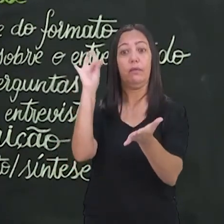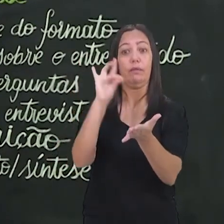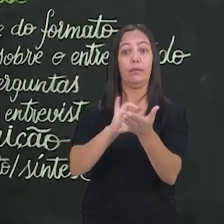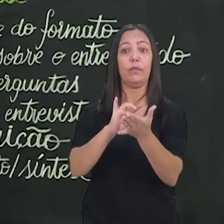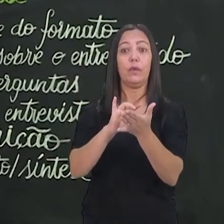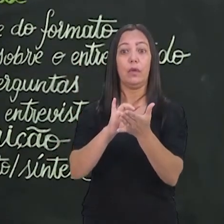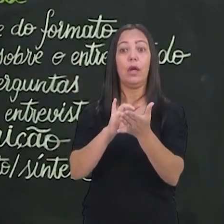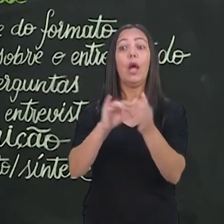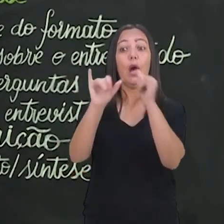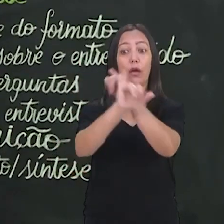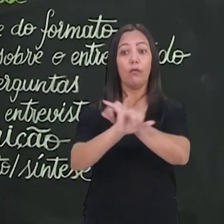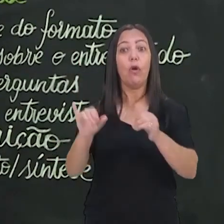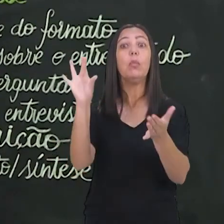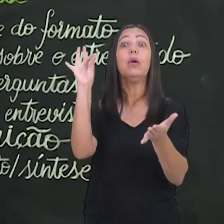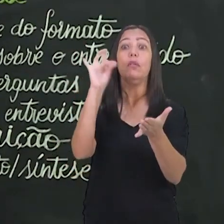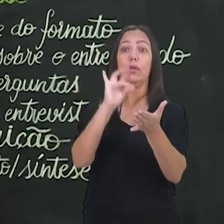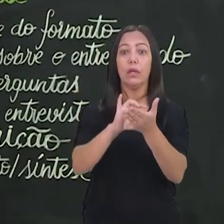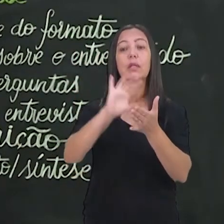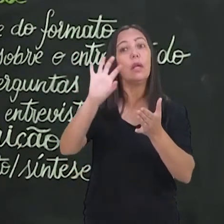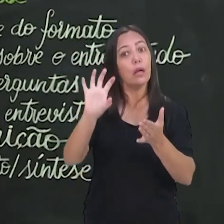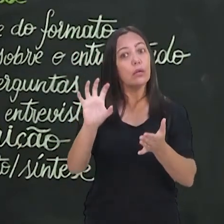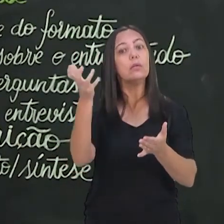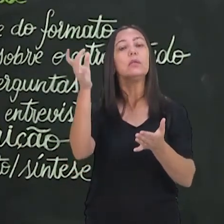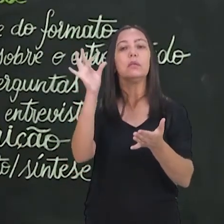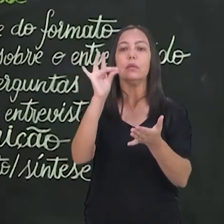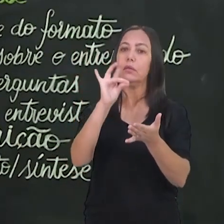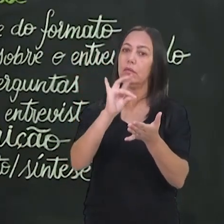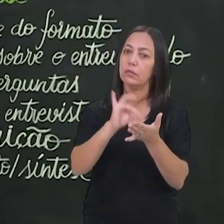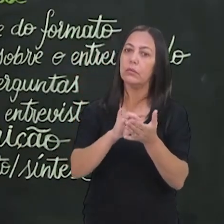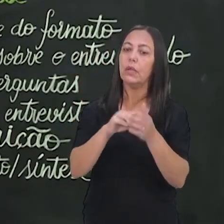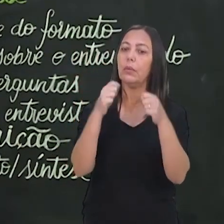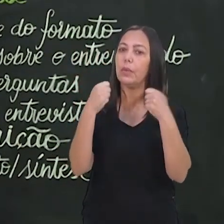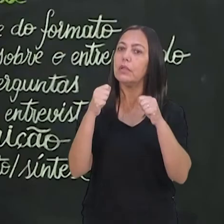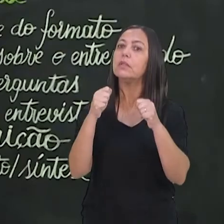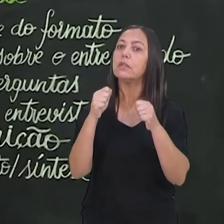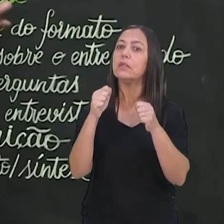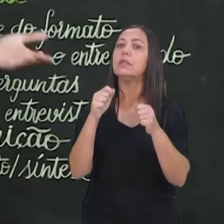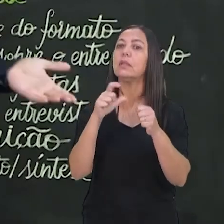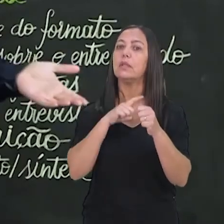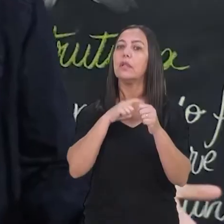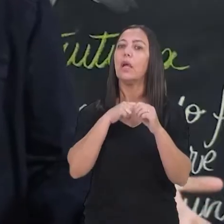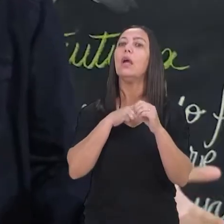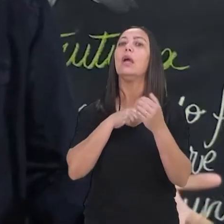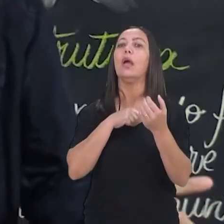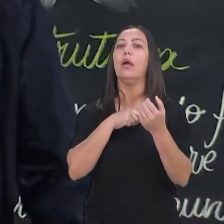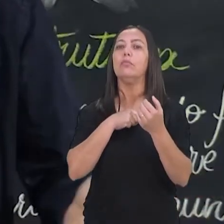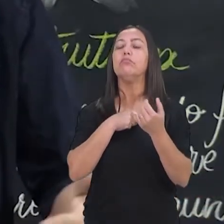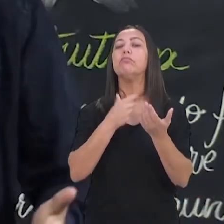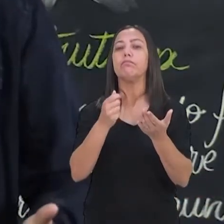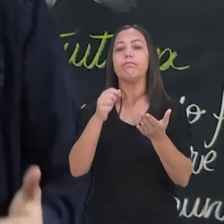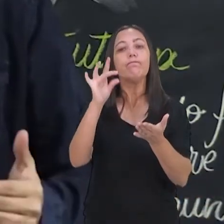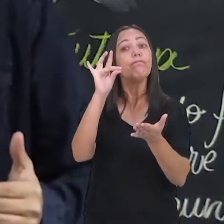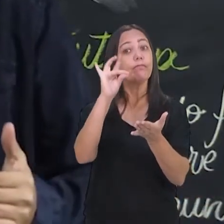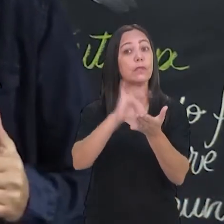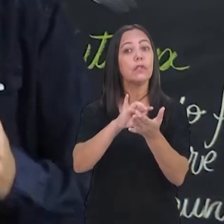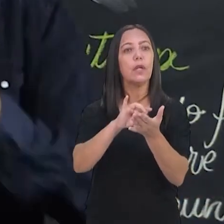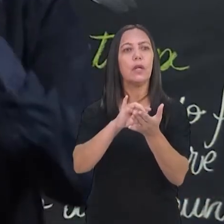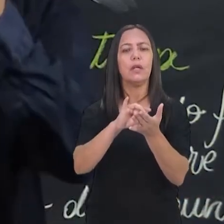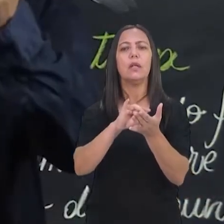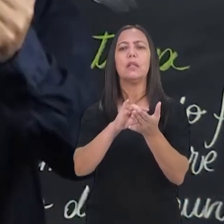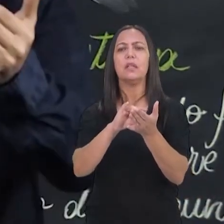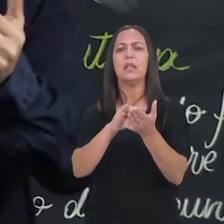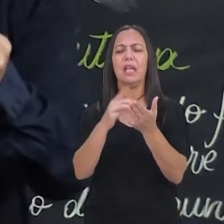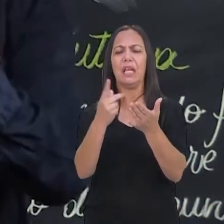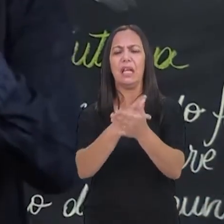veracidade, ou seja, a informação que vai ser colocada naquela entrevista precisa ser verdadeira. Claro, você não precisa repetir erros de